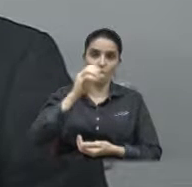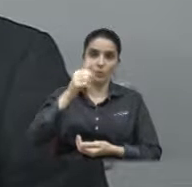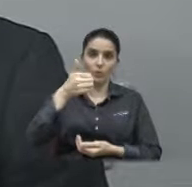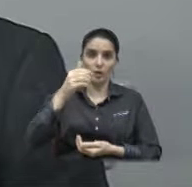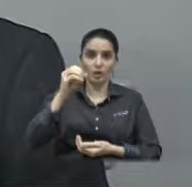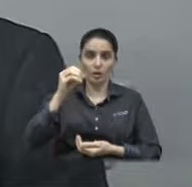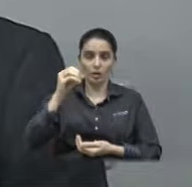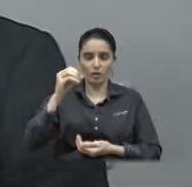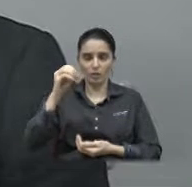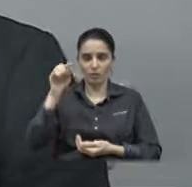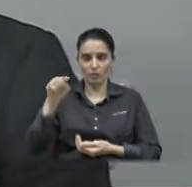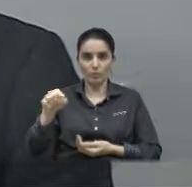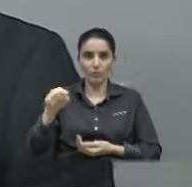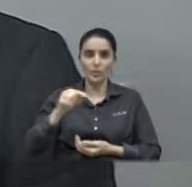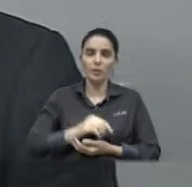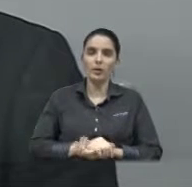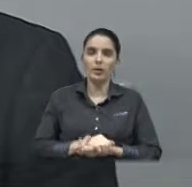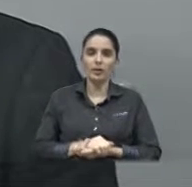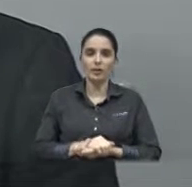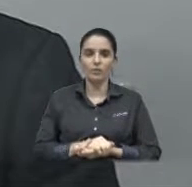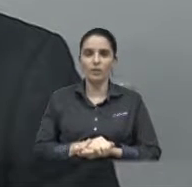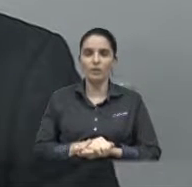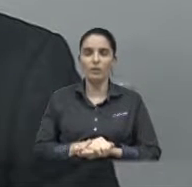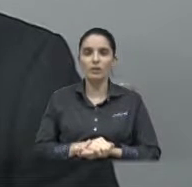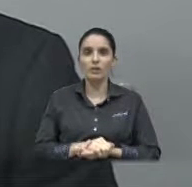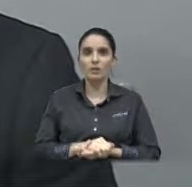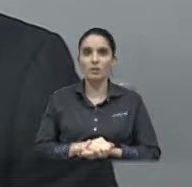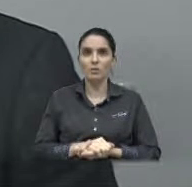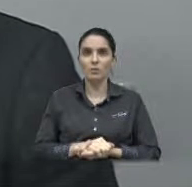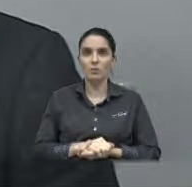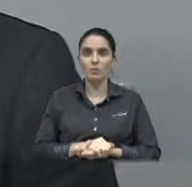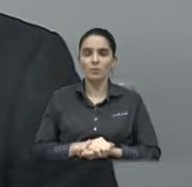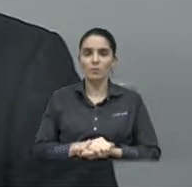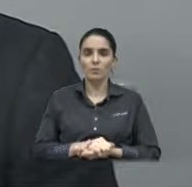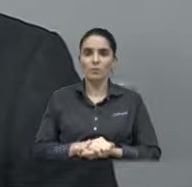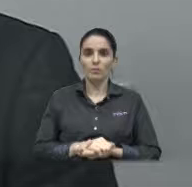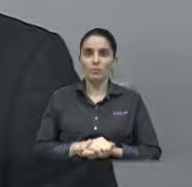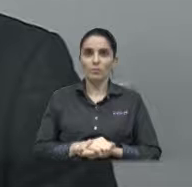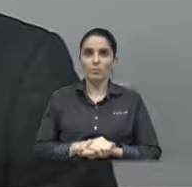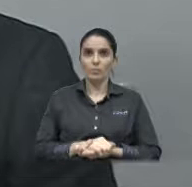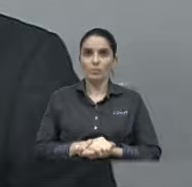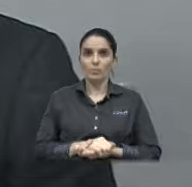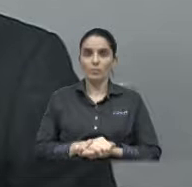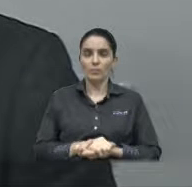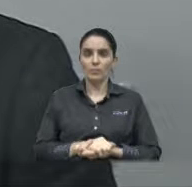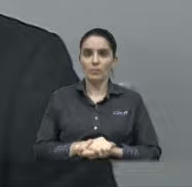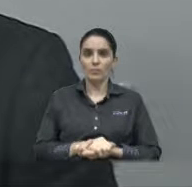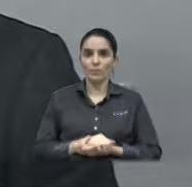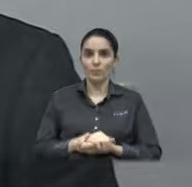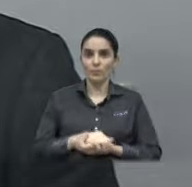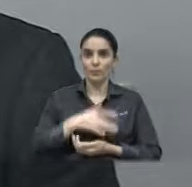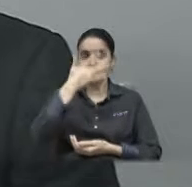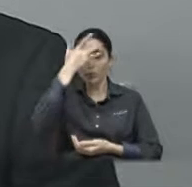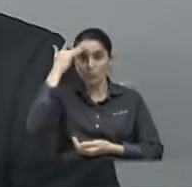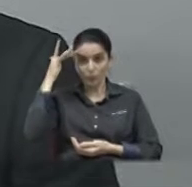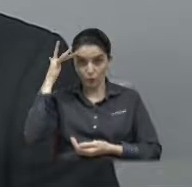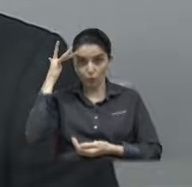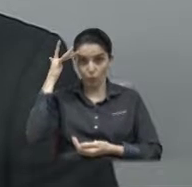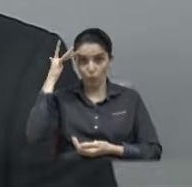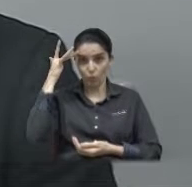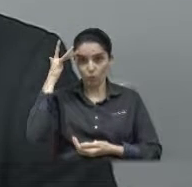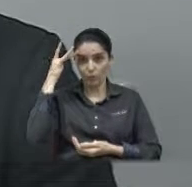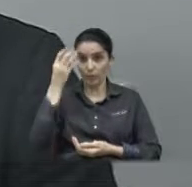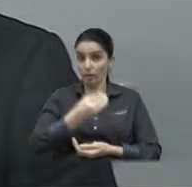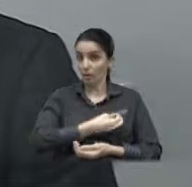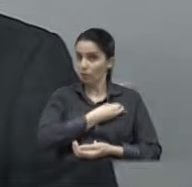numa proporção que nós podemos fazer de imediato. Então, a realidade dessas pessoas, elas estão